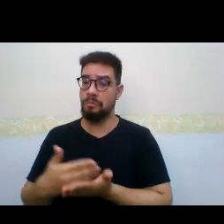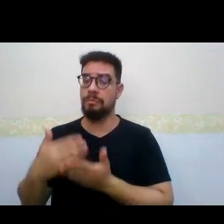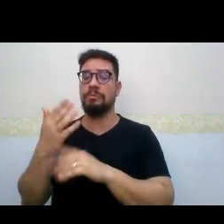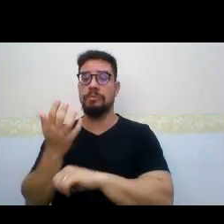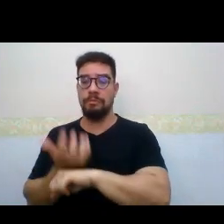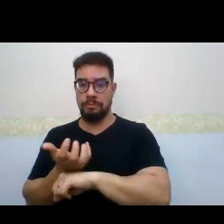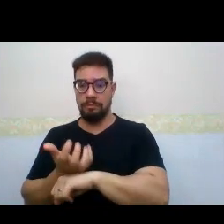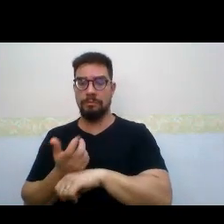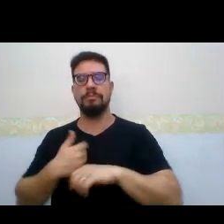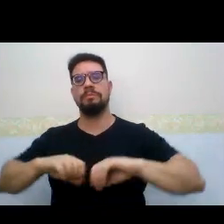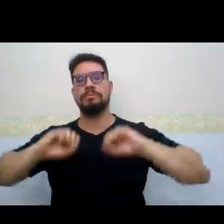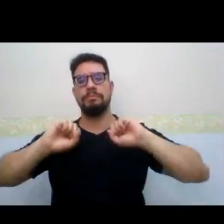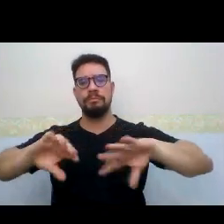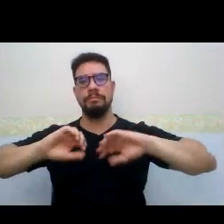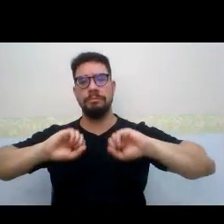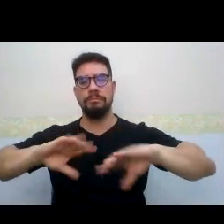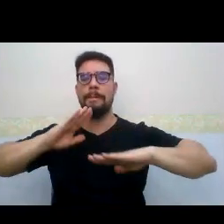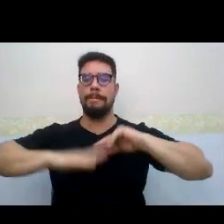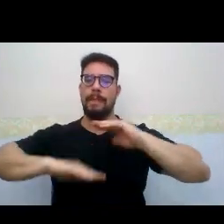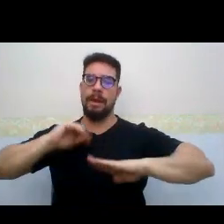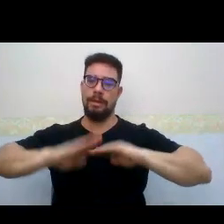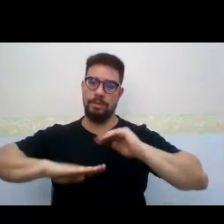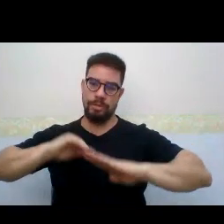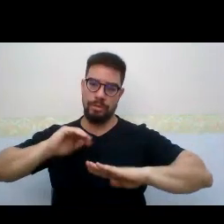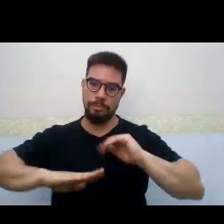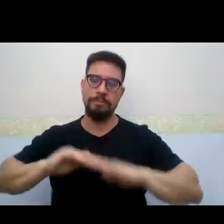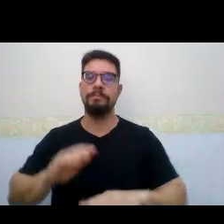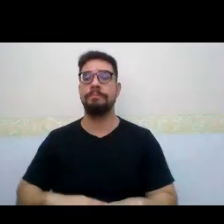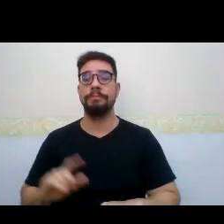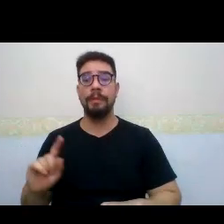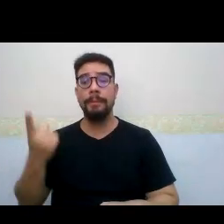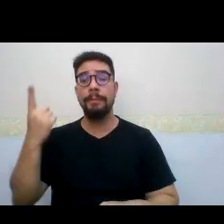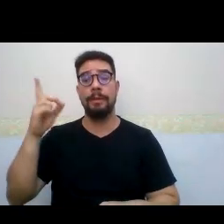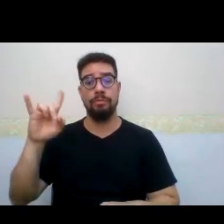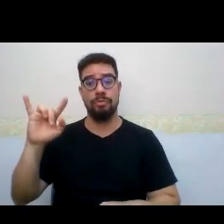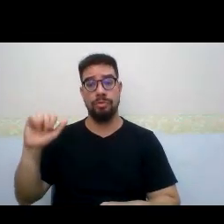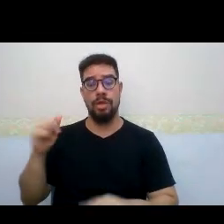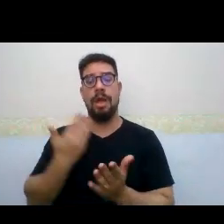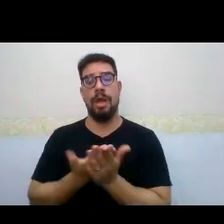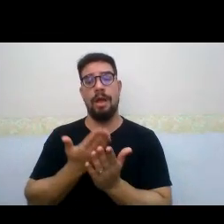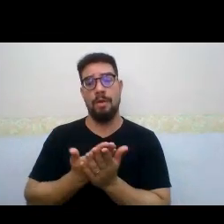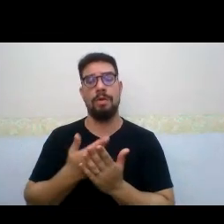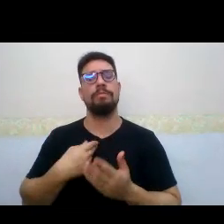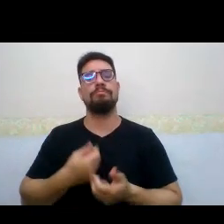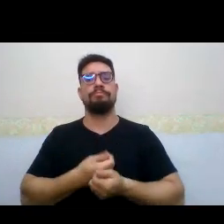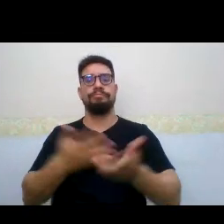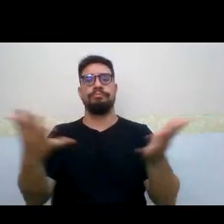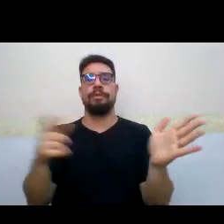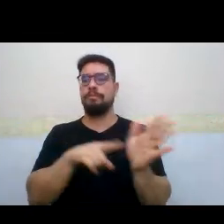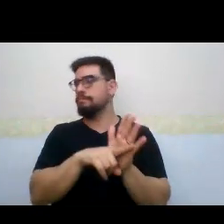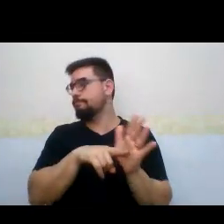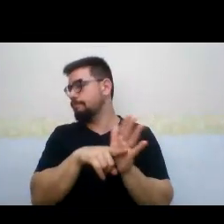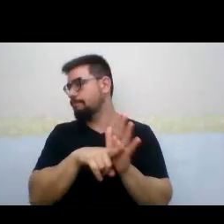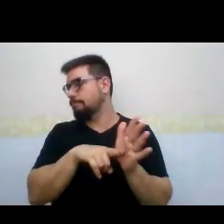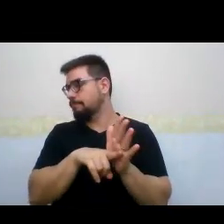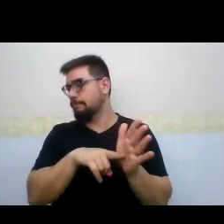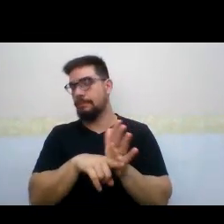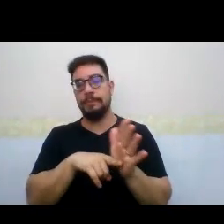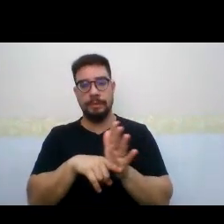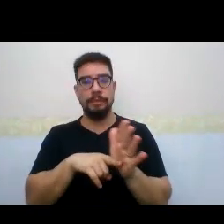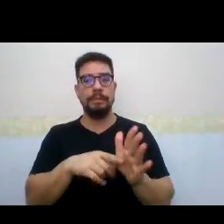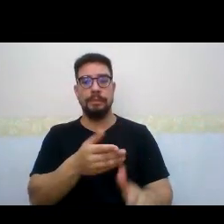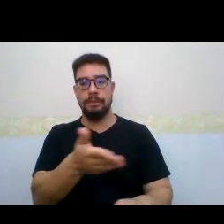forma bem prática. No primeiro dia de aula, eu distribuo uma pesquisa estatística para os alunos